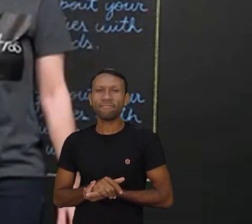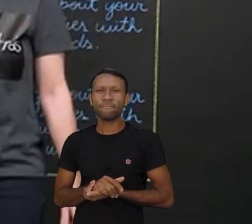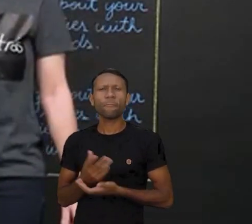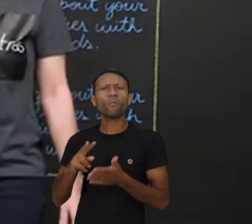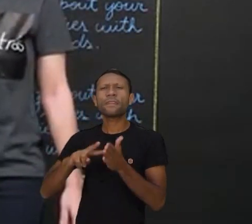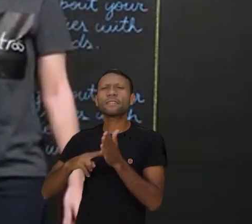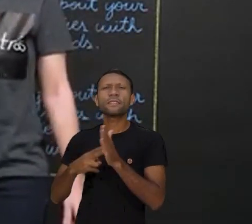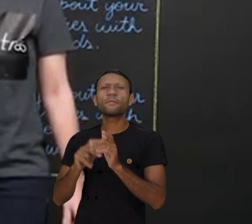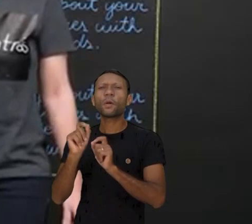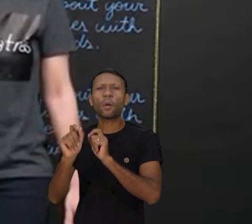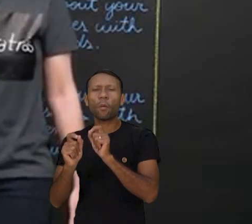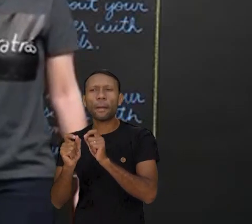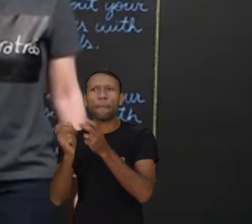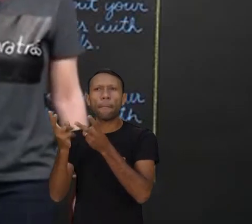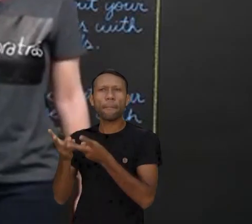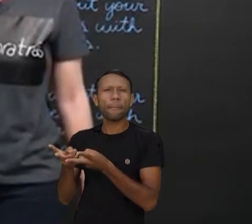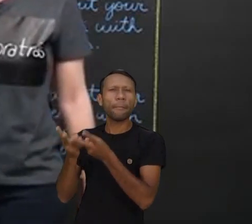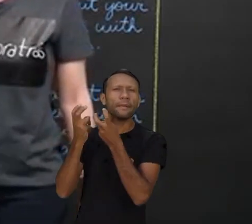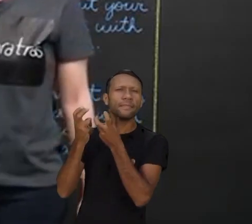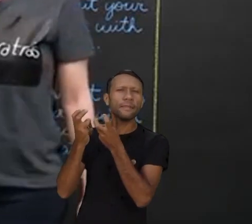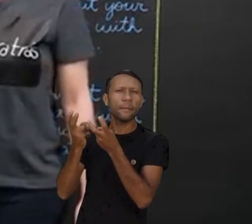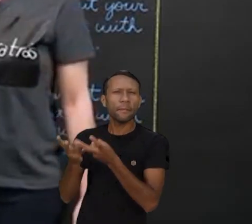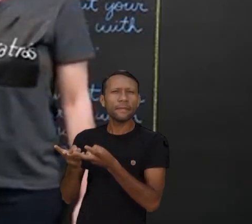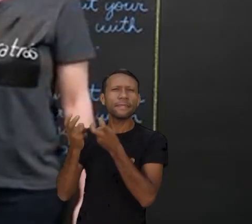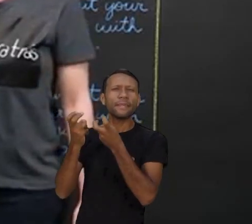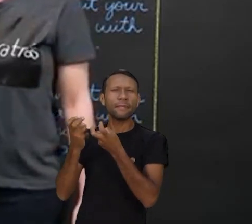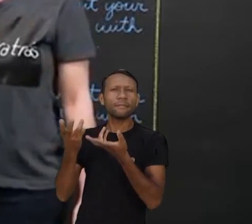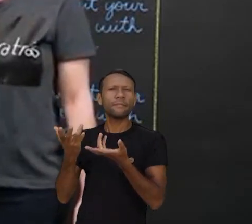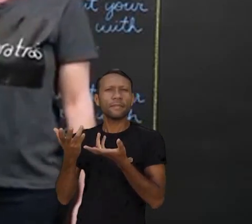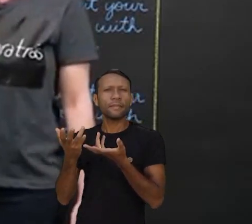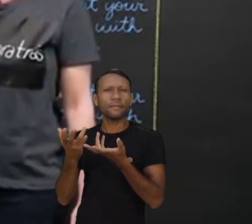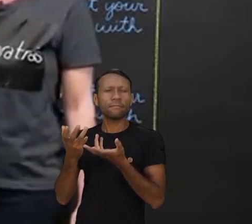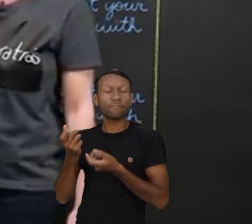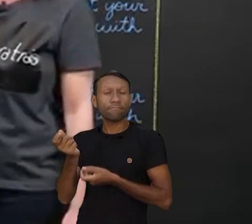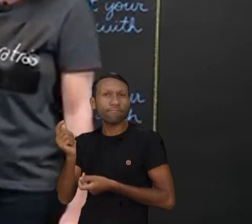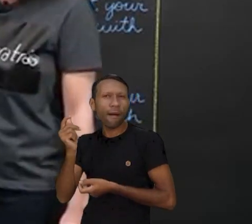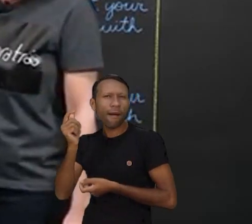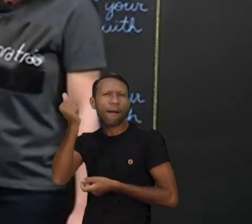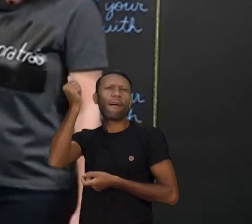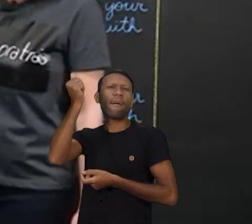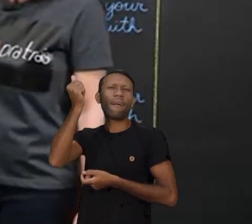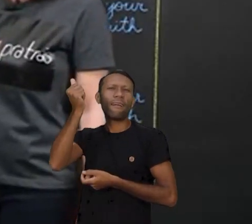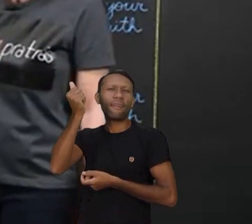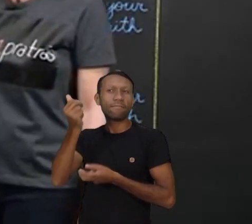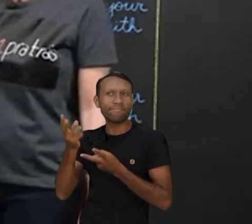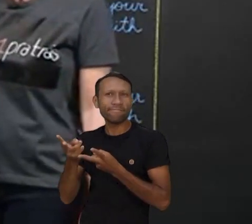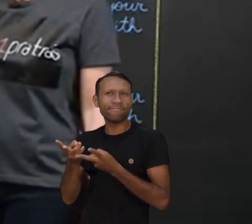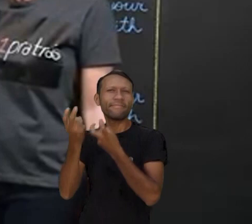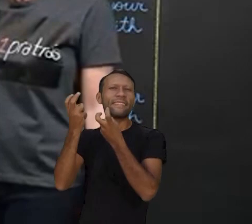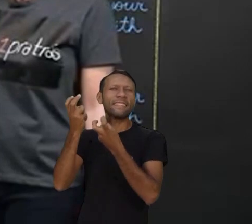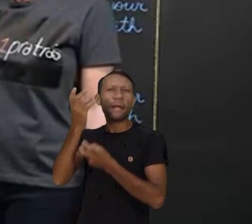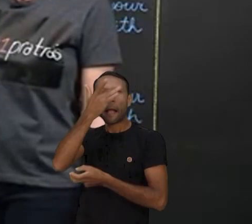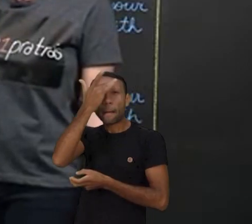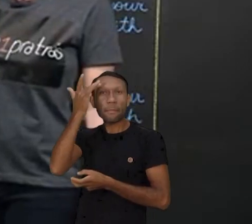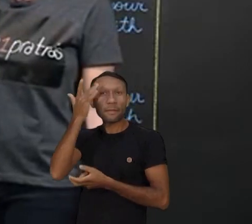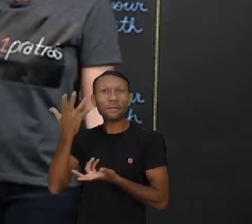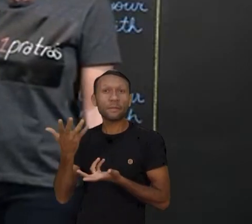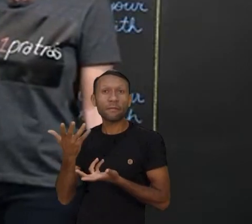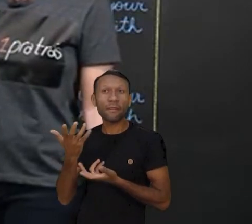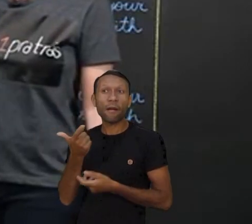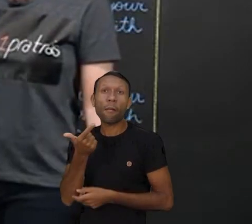realize significa perceber, se dar conta. E aí você percebe que a